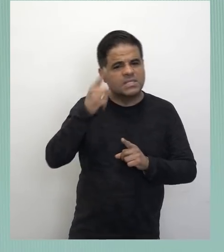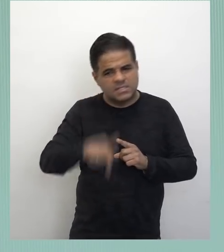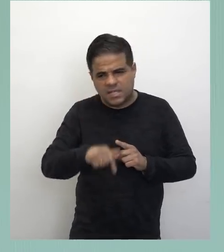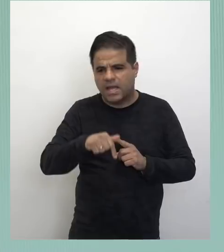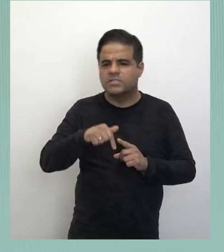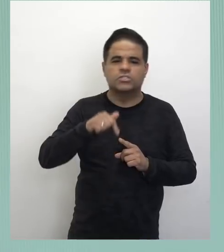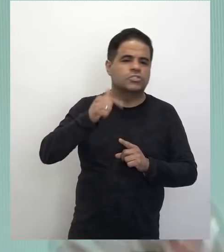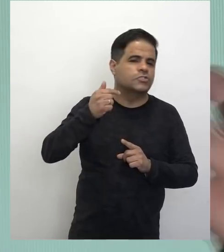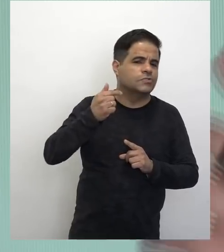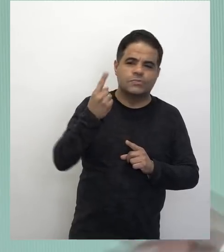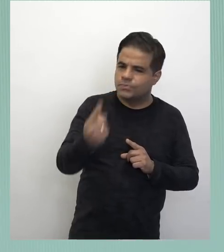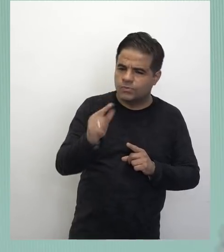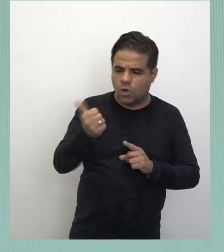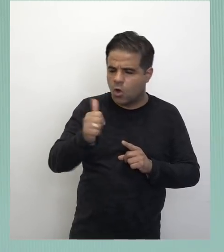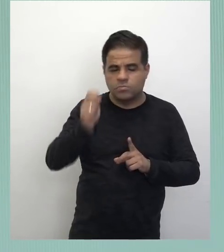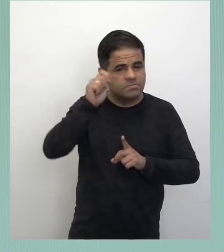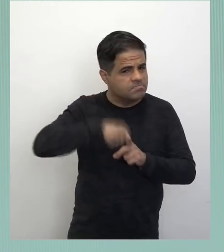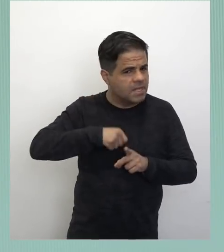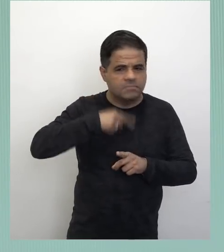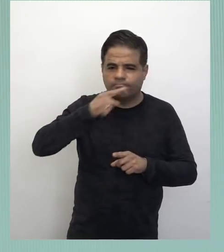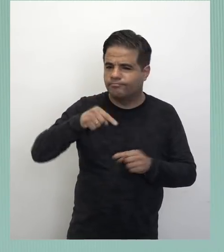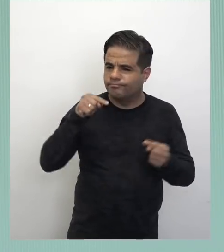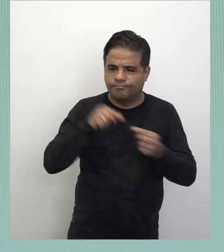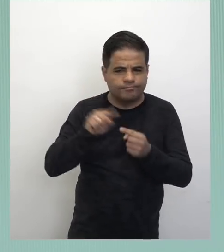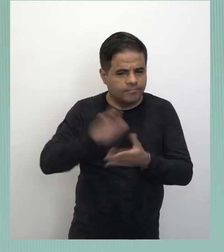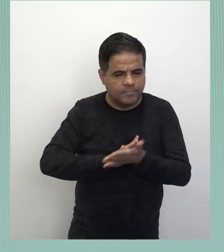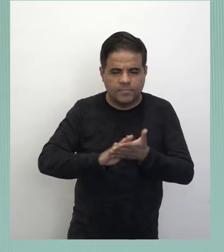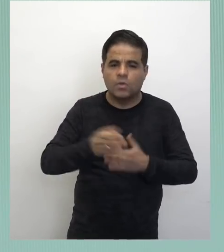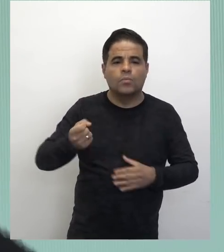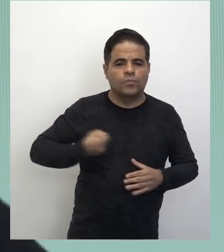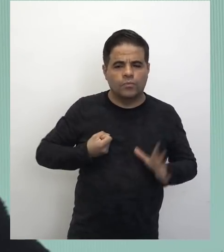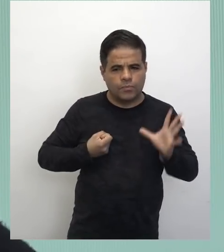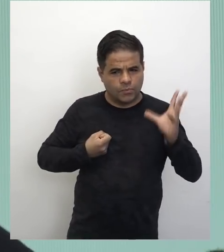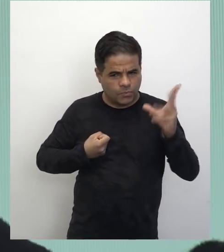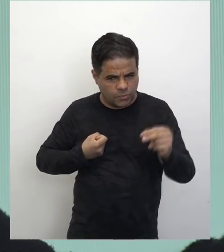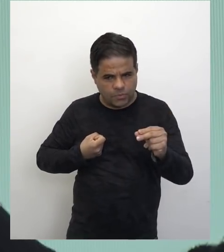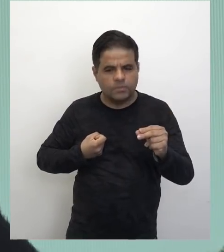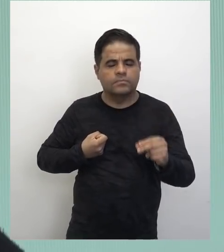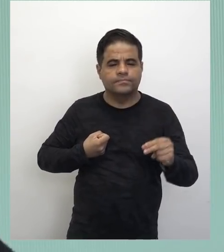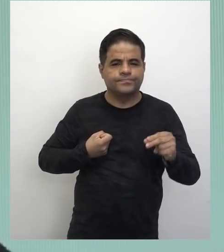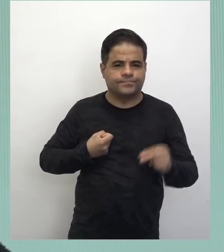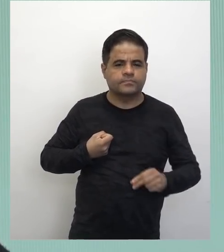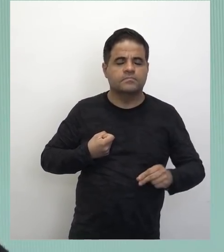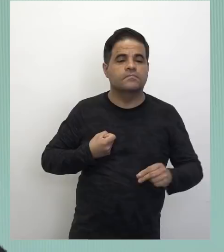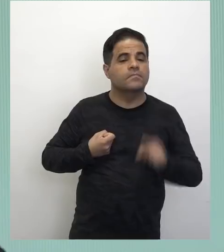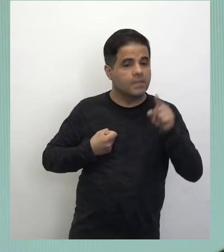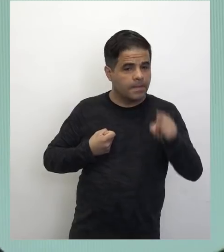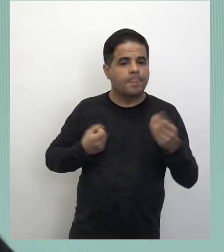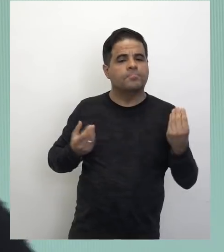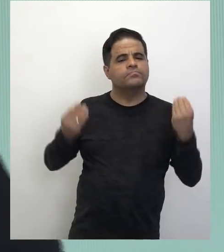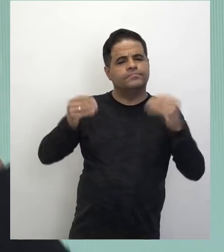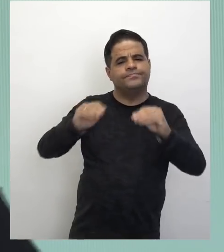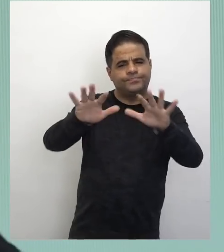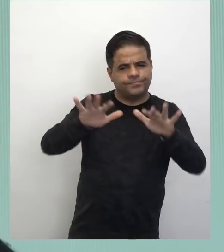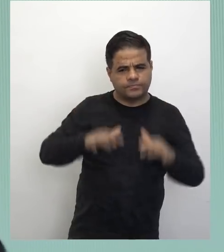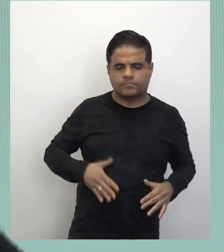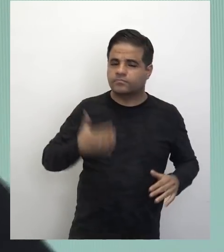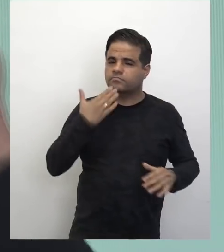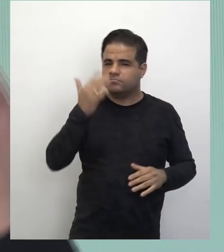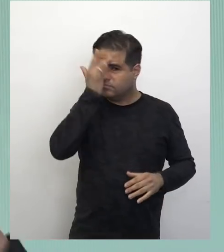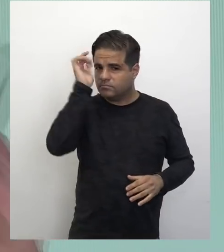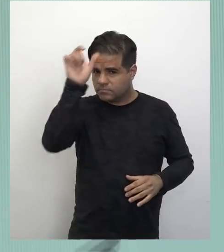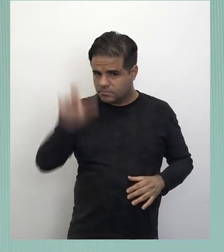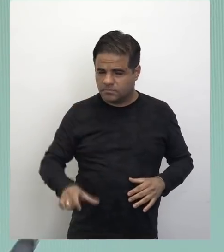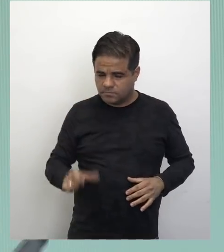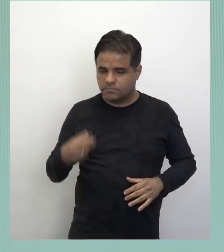17 e 11 meses não faz diferença, é um número inteiro, tá? Você vai colocar e pedir para que a pessoa